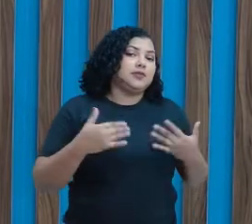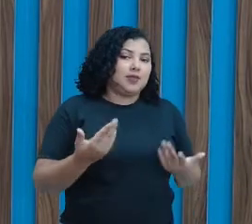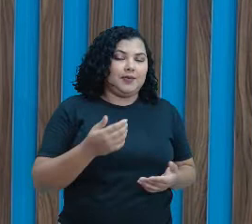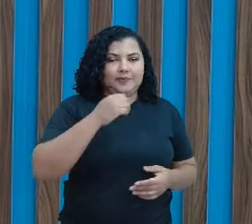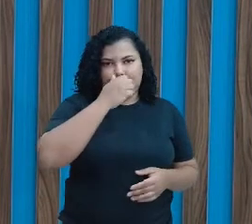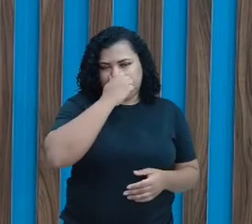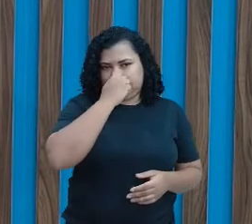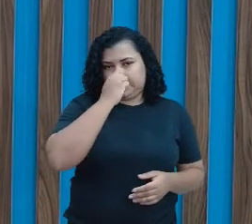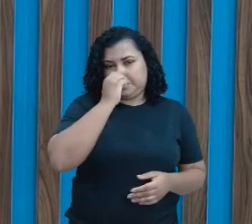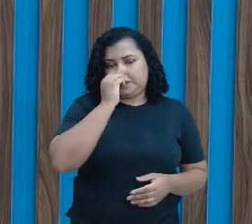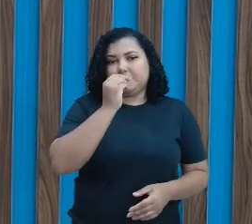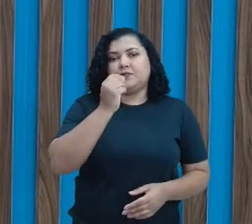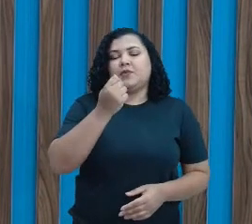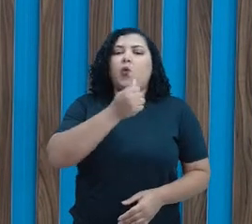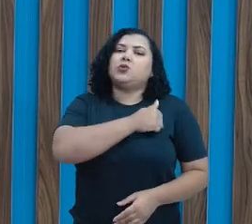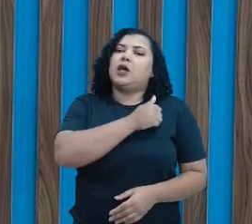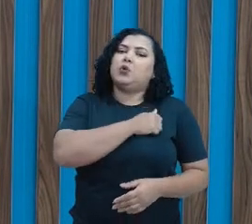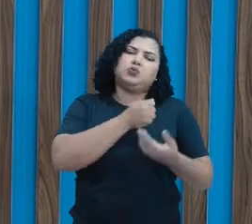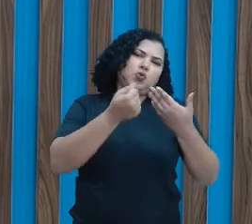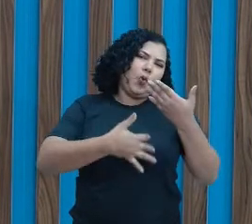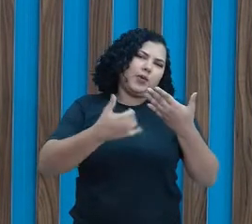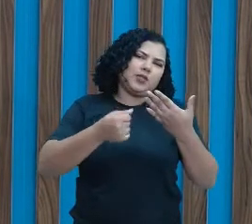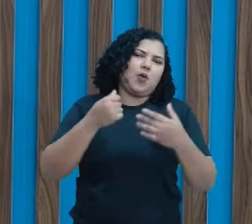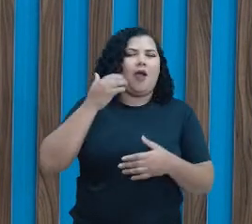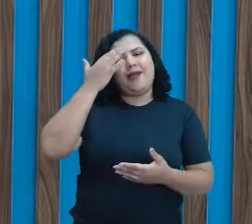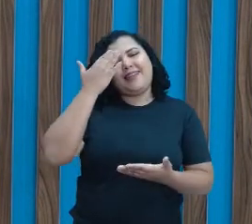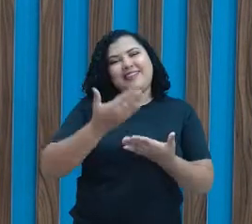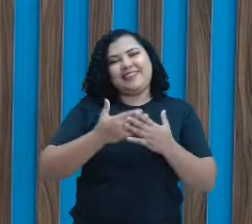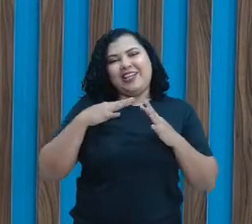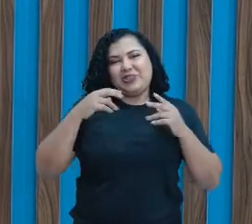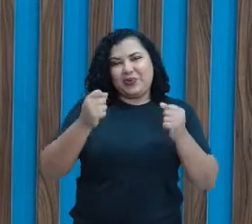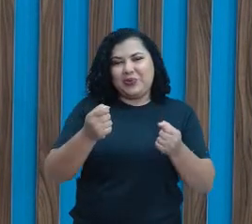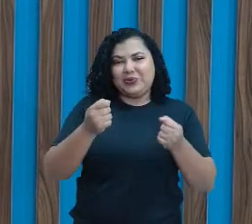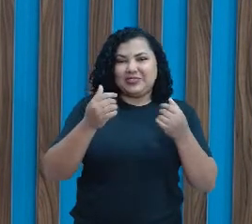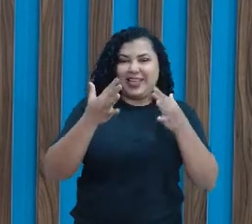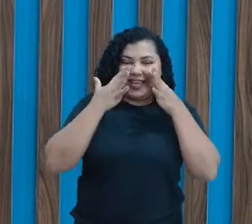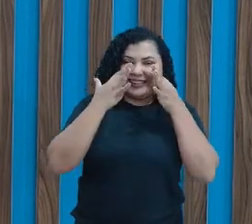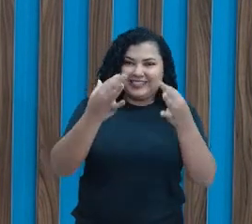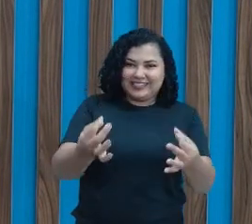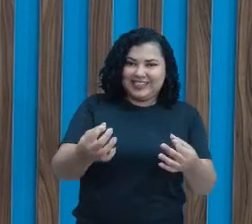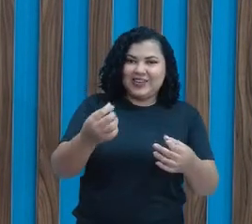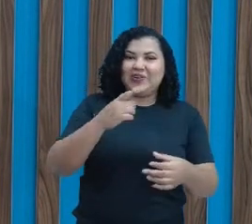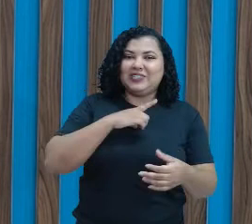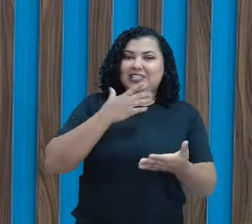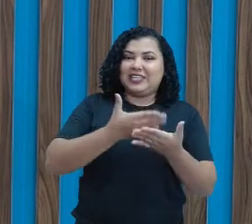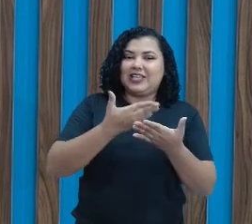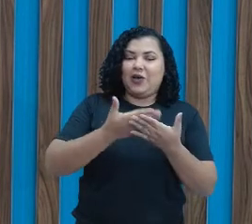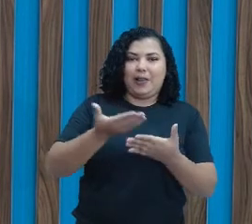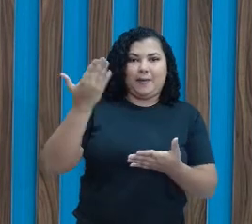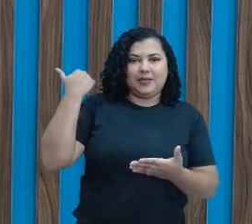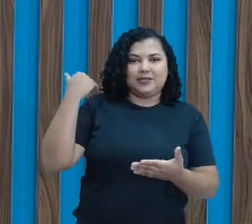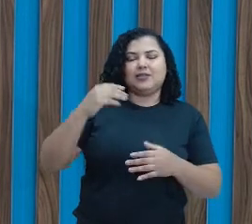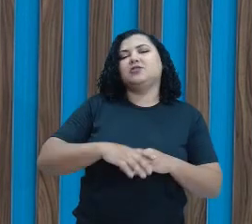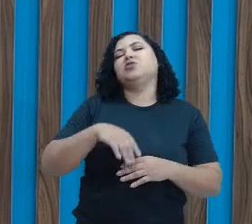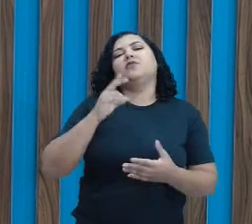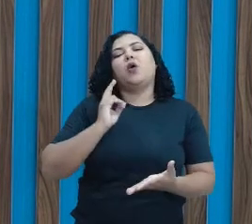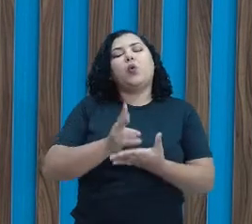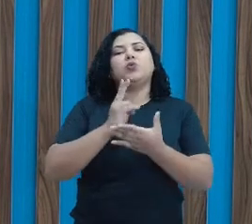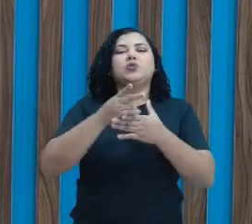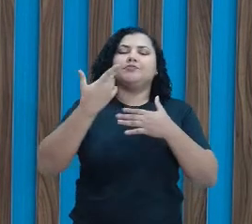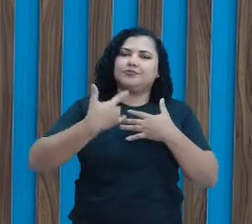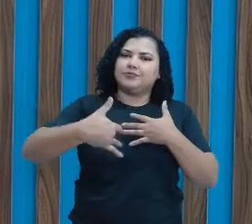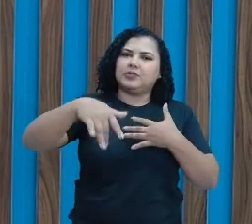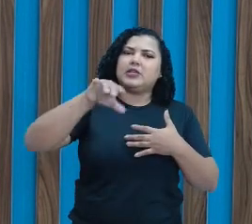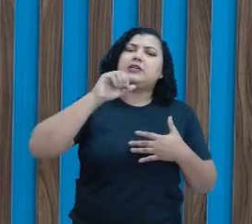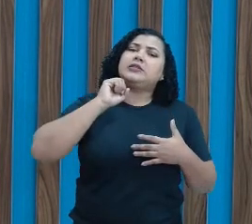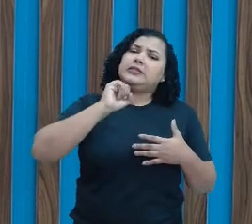pessoal até agora aqui não teve comentário, eu acredito que está todo mundo prestando atenção, né? Tinha uns comentários antes da aula anterior e aí a gente vai seguindo o fluxo. Qualquer